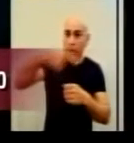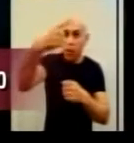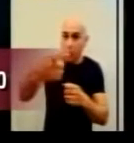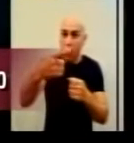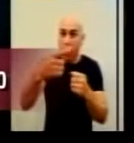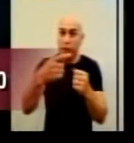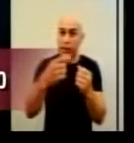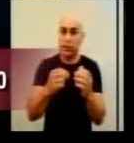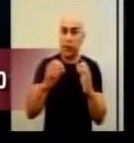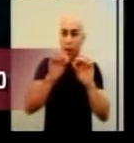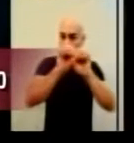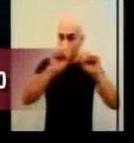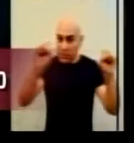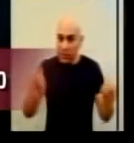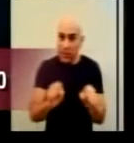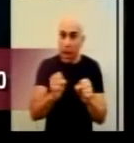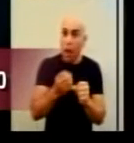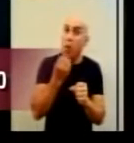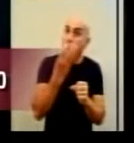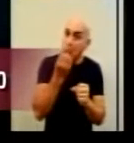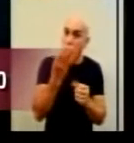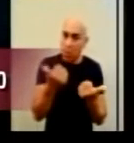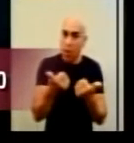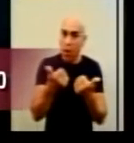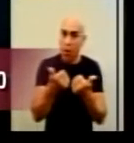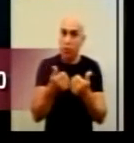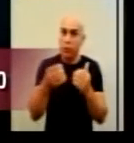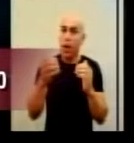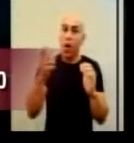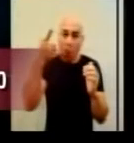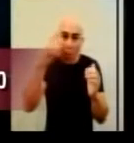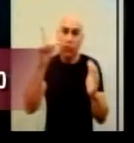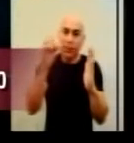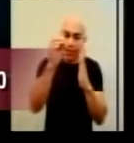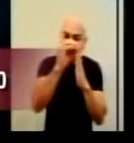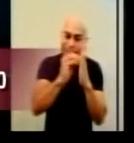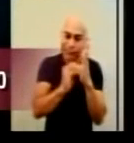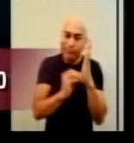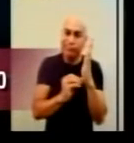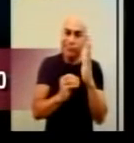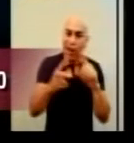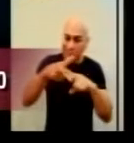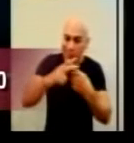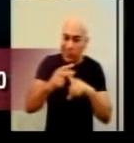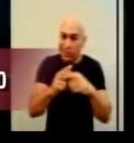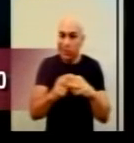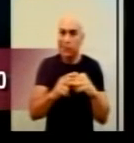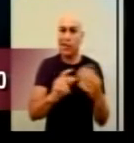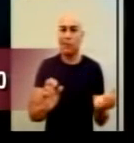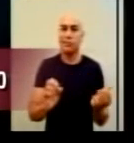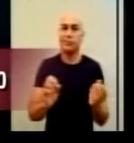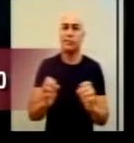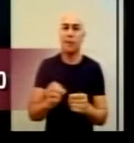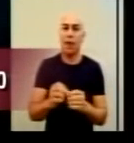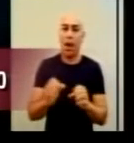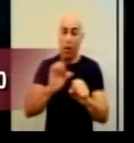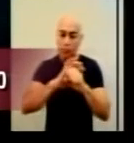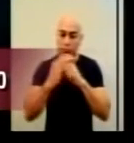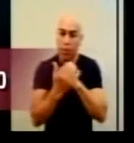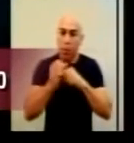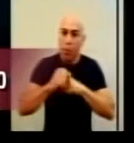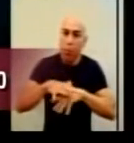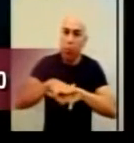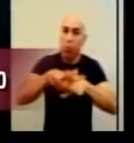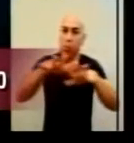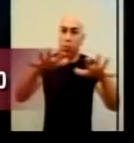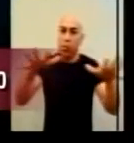sistema nacional, depende aí do Ministério da Saúde gerenciar ele da melhor forma. E, diante da pandemia que nós